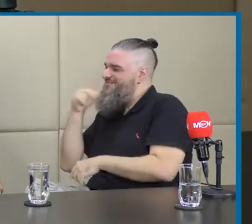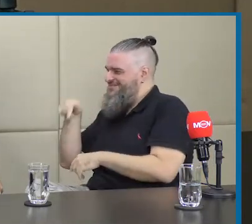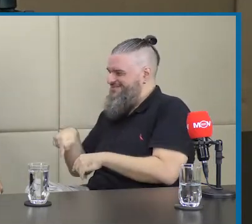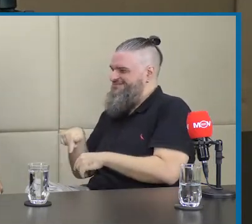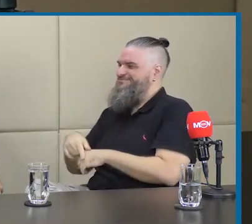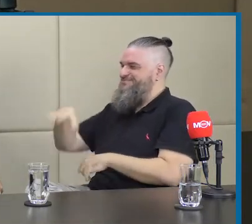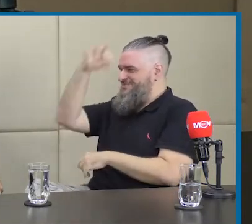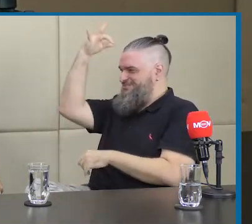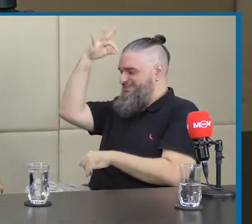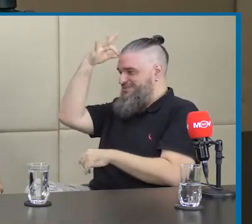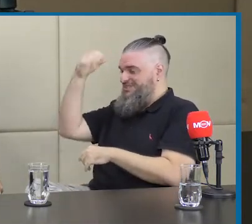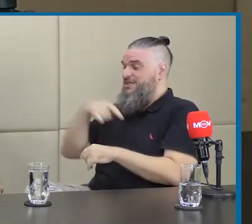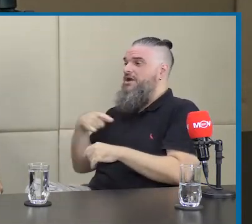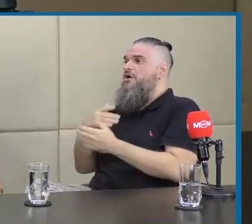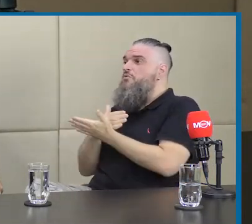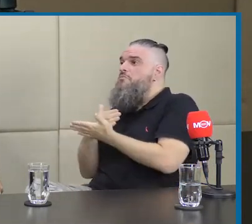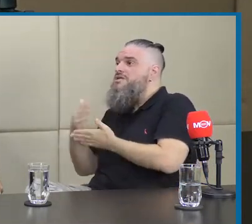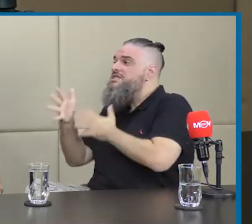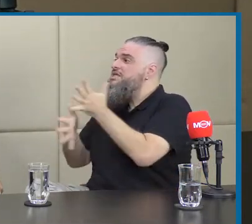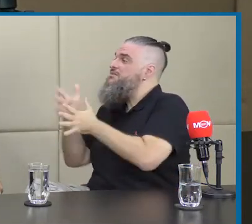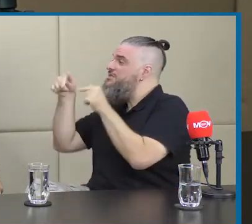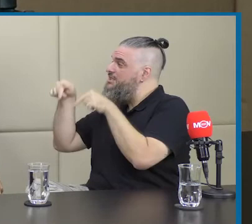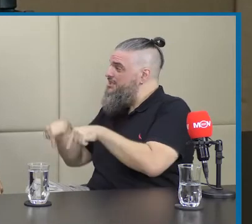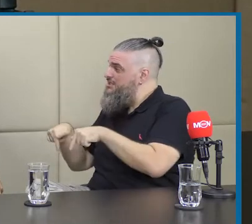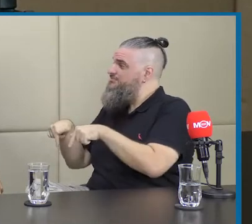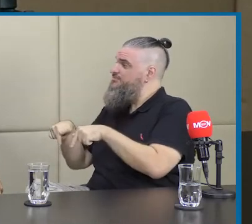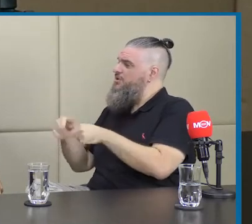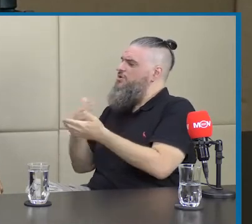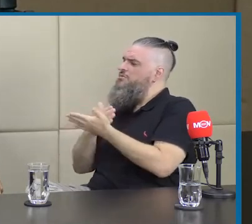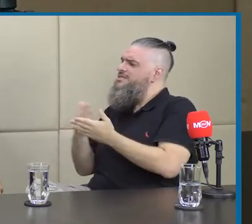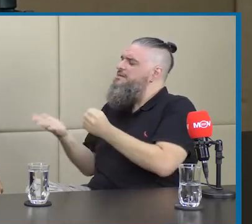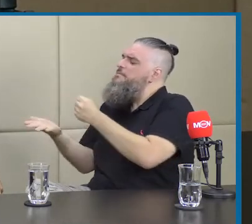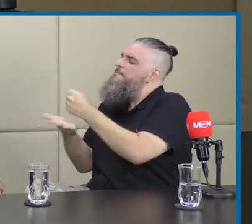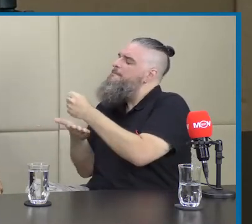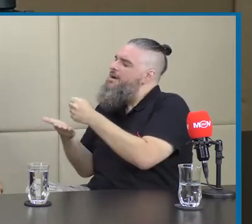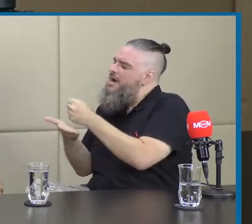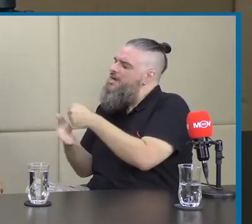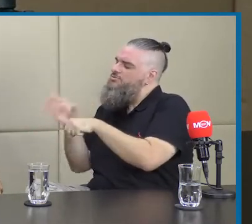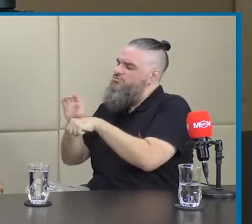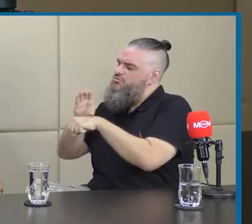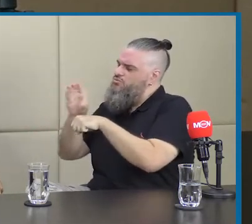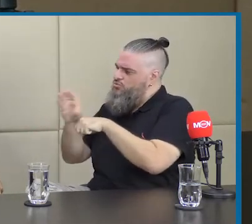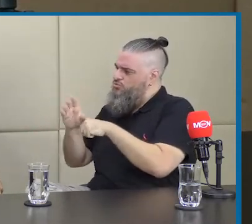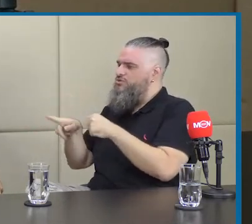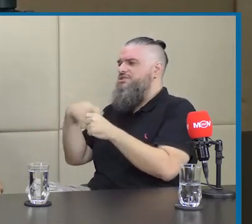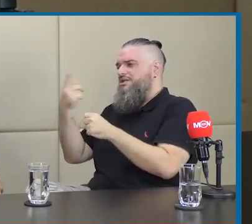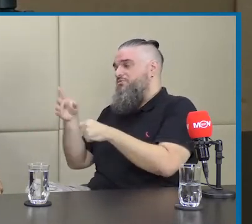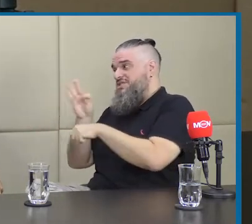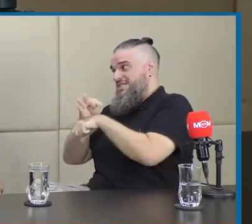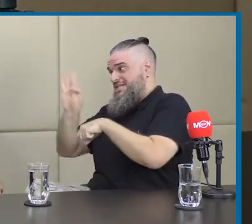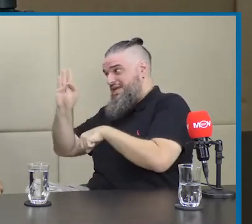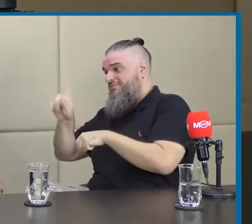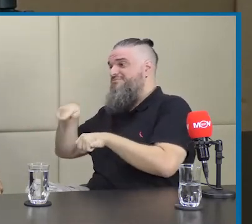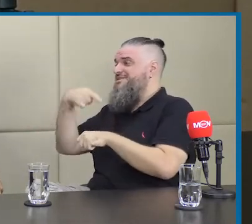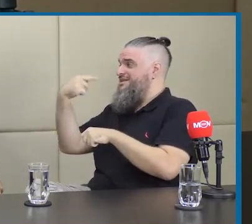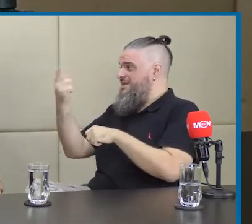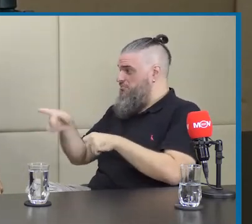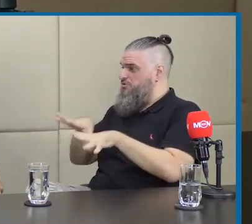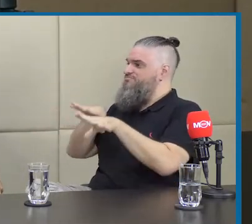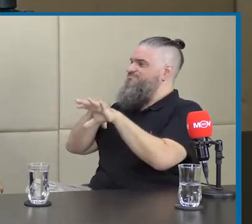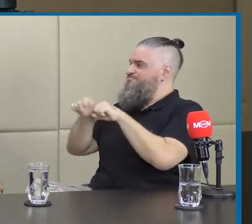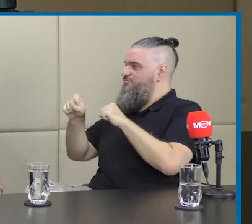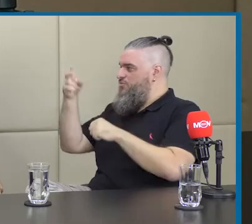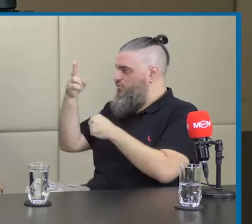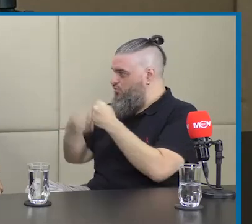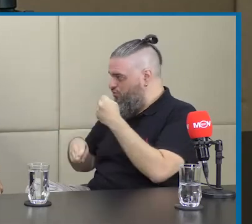eu comecei a minha vida com a Libras, né? Fiz um curso básico, depois fiz um curso técnico e depois eu fiz o curso superior na